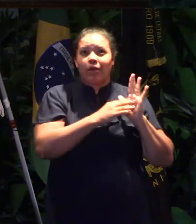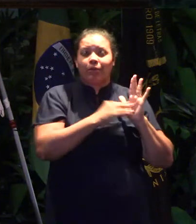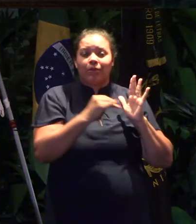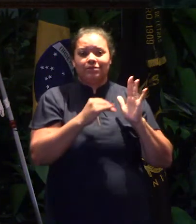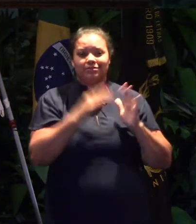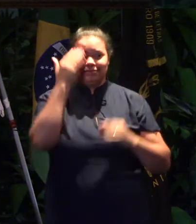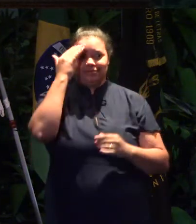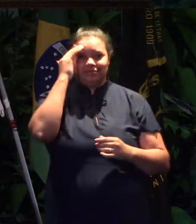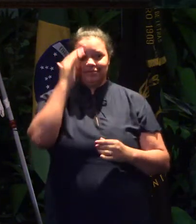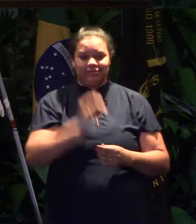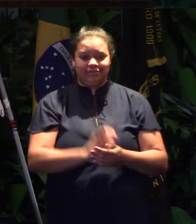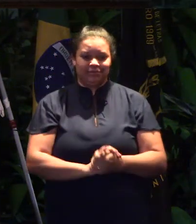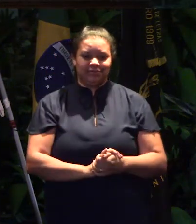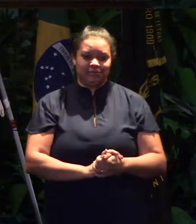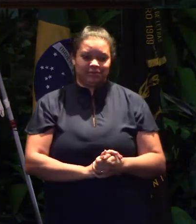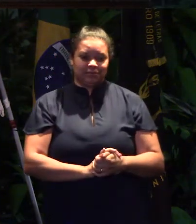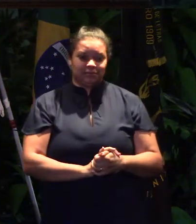bem.